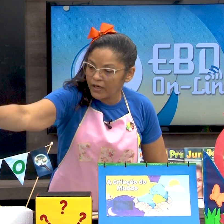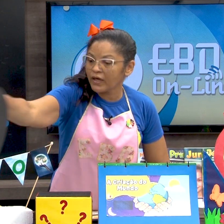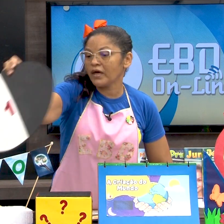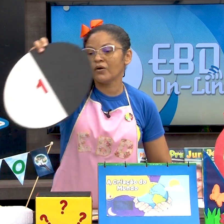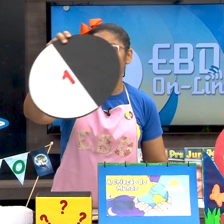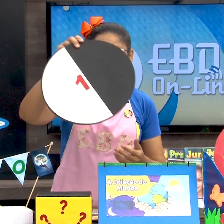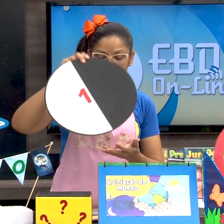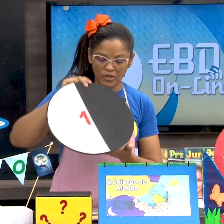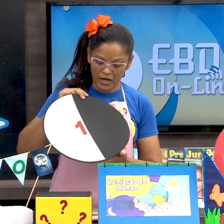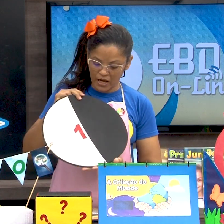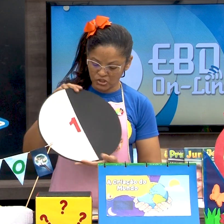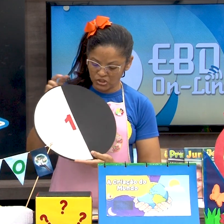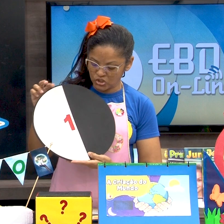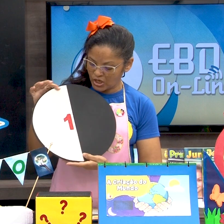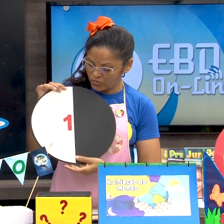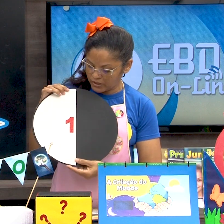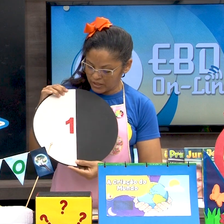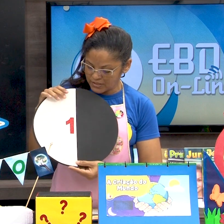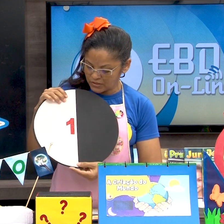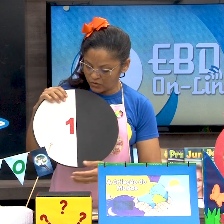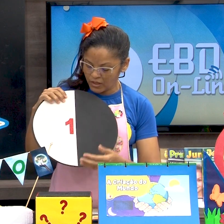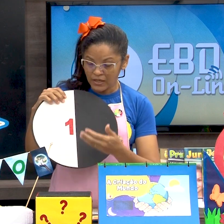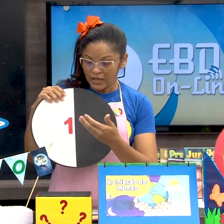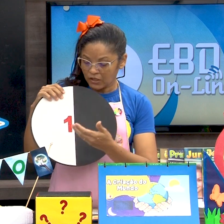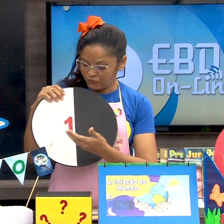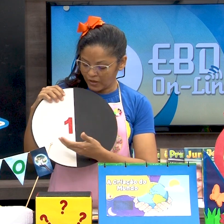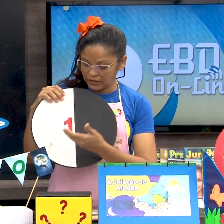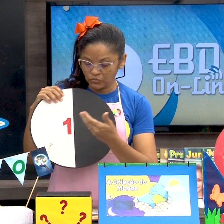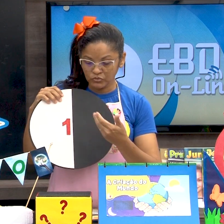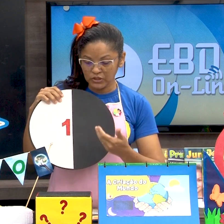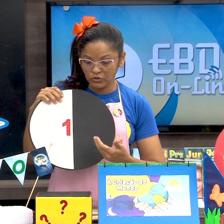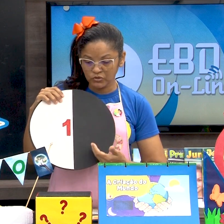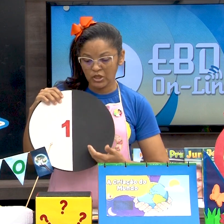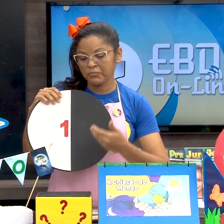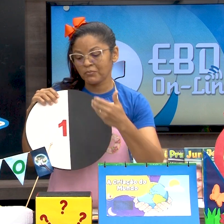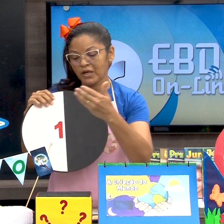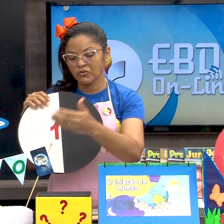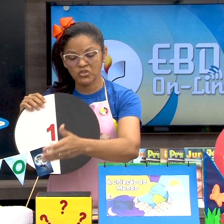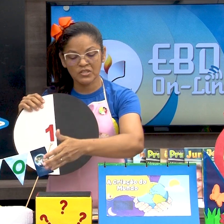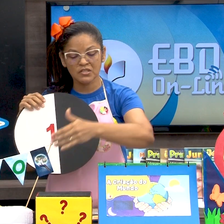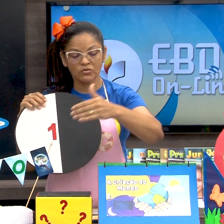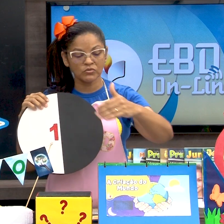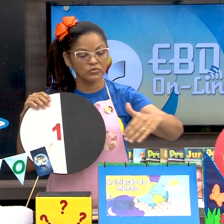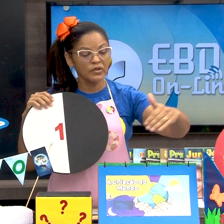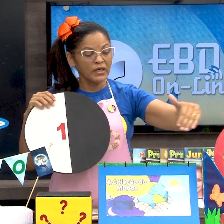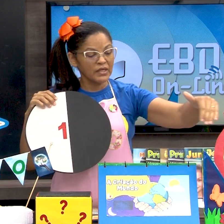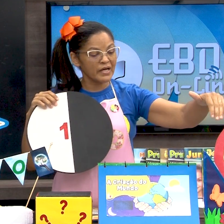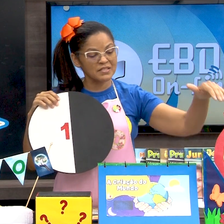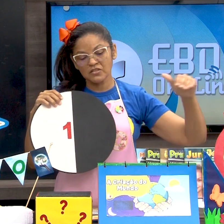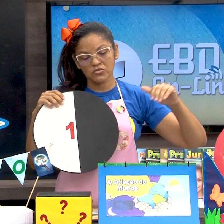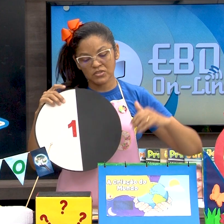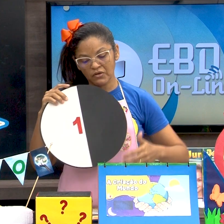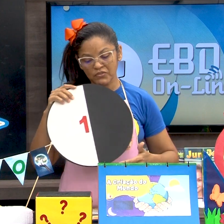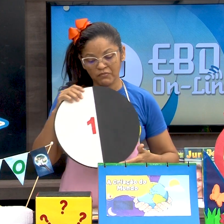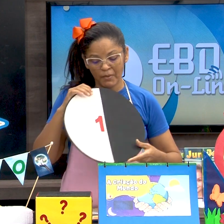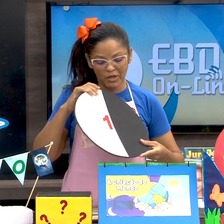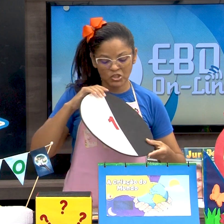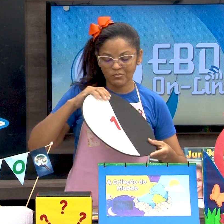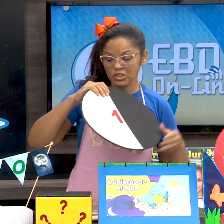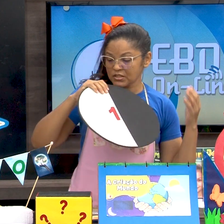que é é uma que a gente já conhece não é que fala do do dia primeiro dia segundo e assim